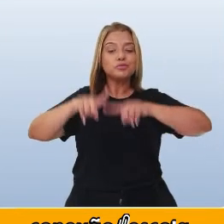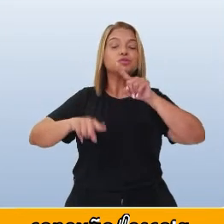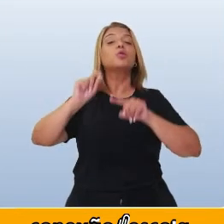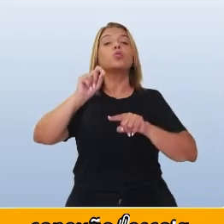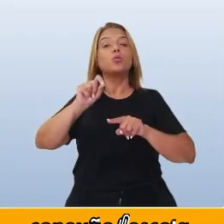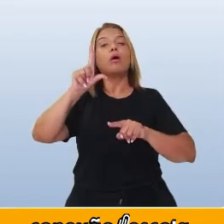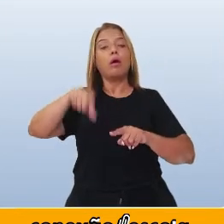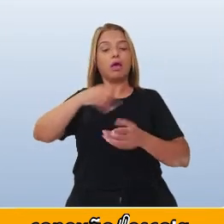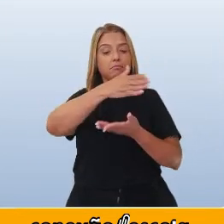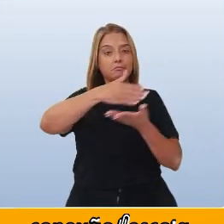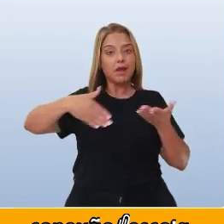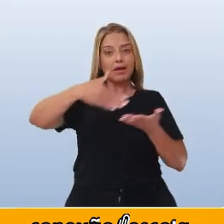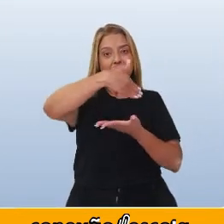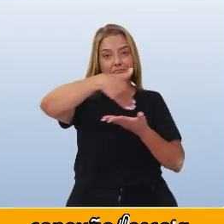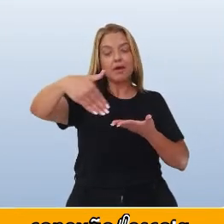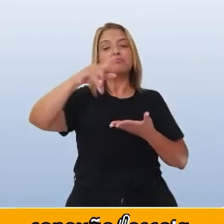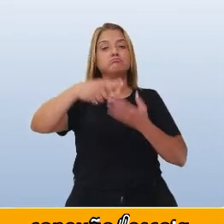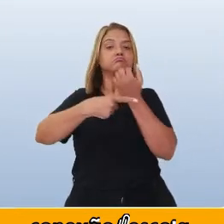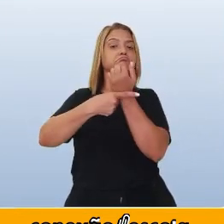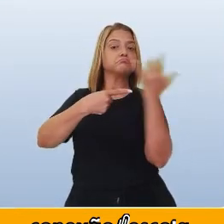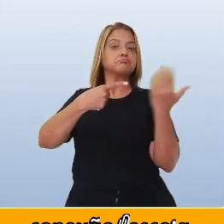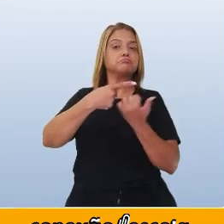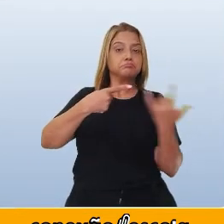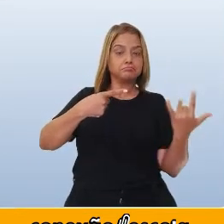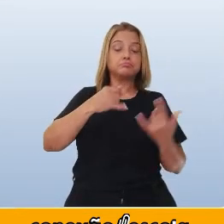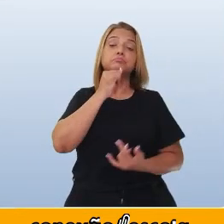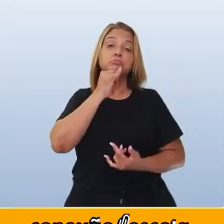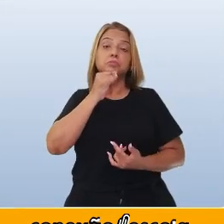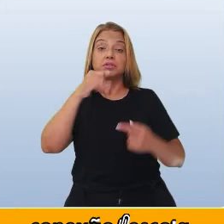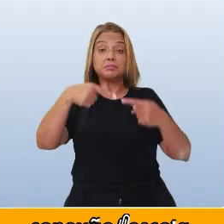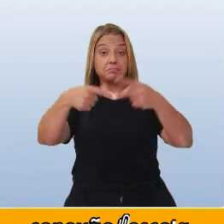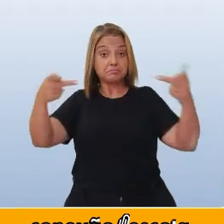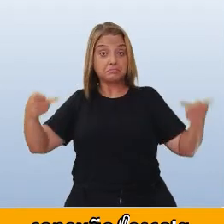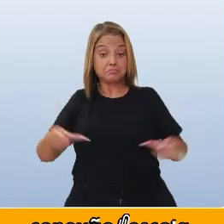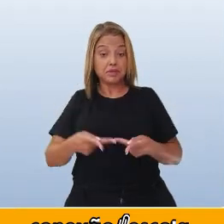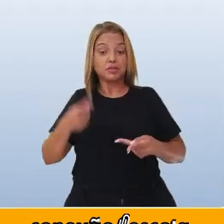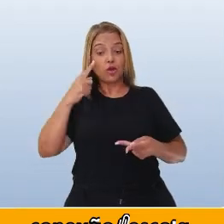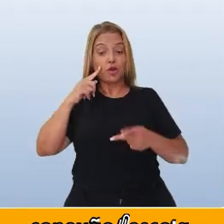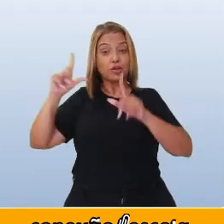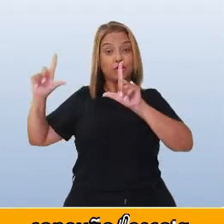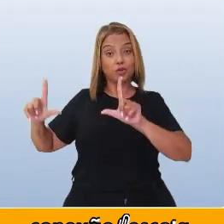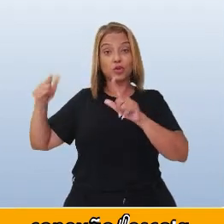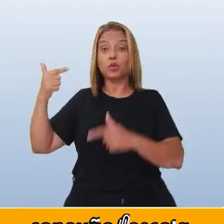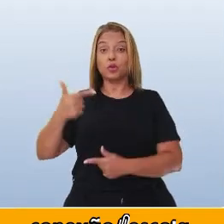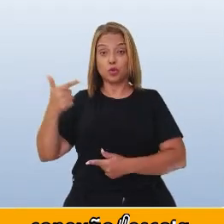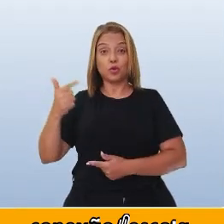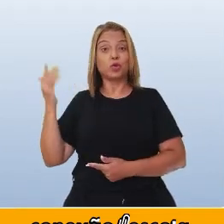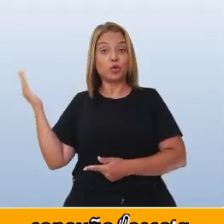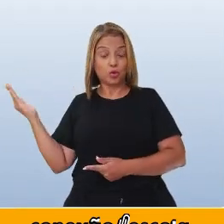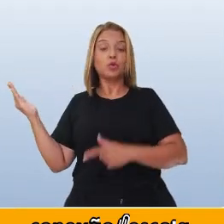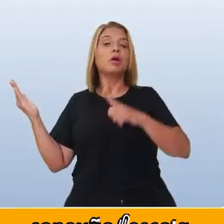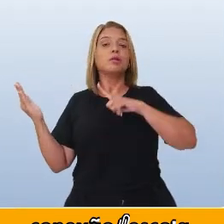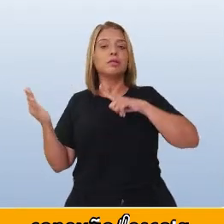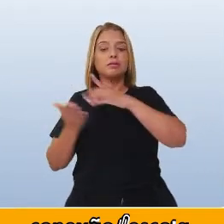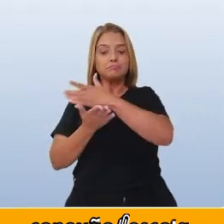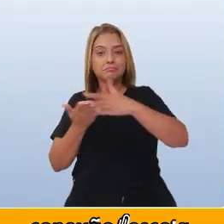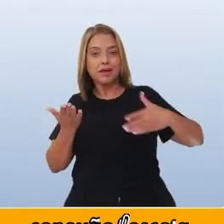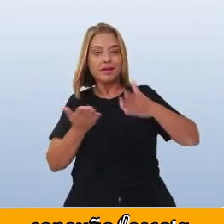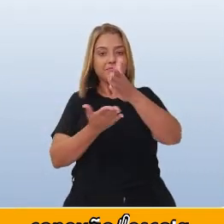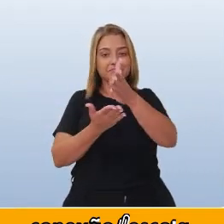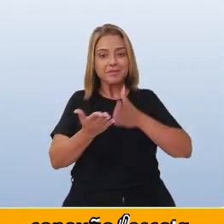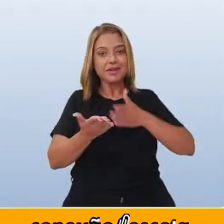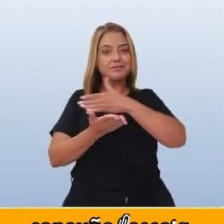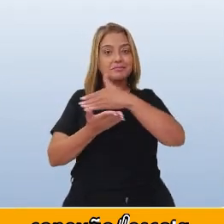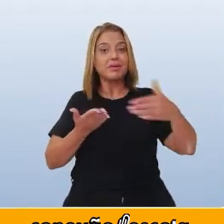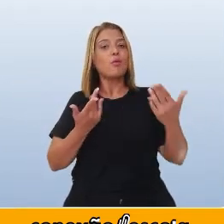foram fracionados. Por exemplo, a pizza na imagem 2, ela foi fracionada porque ela foi dividida em